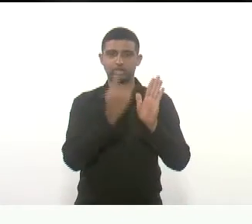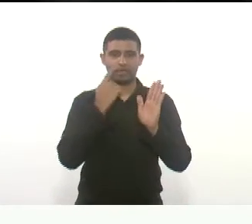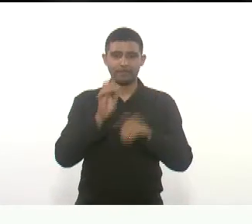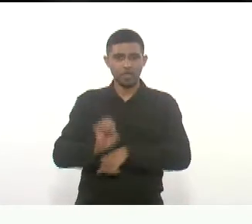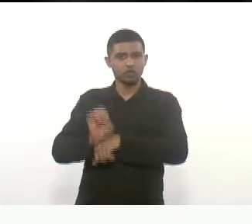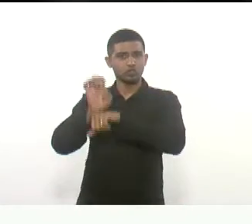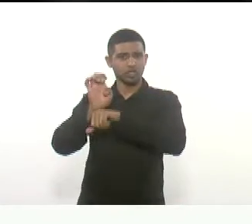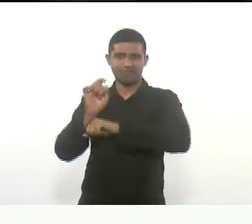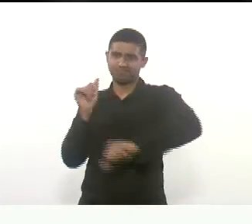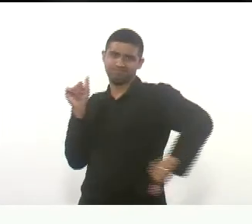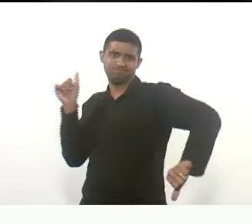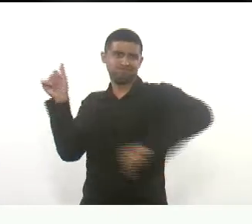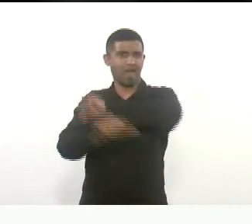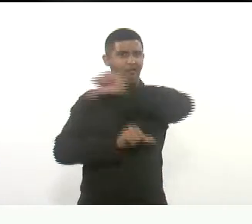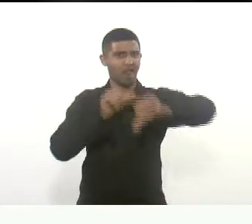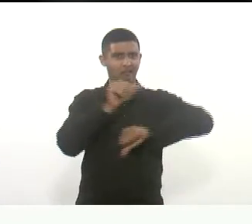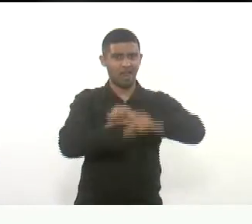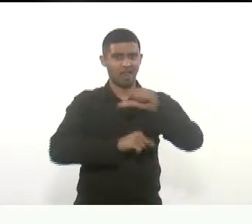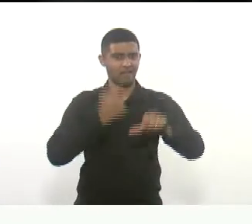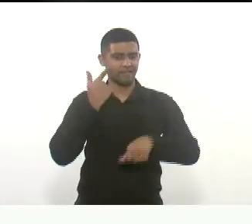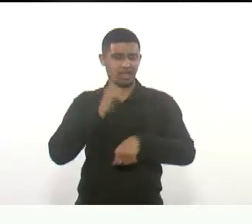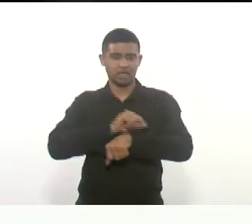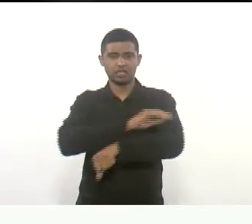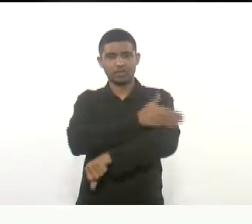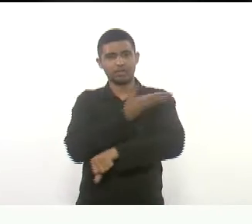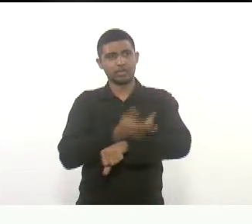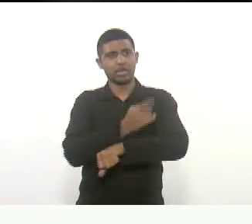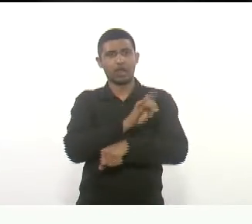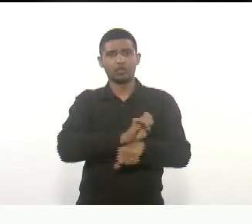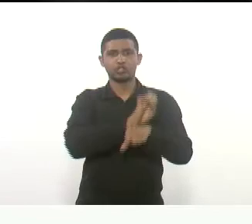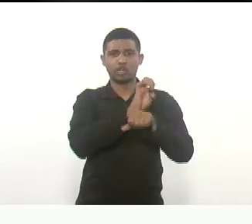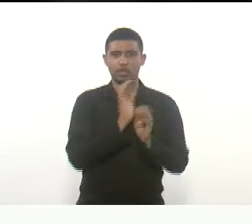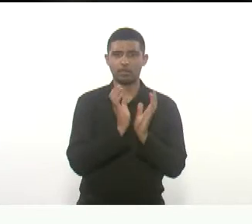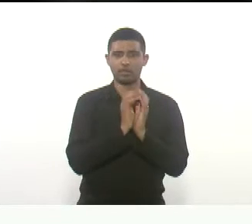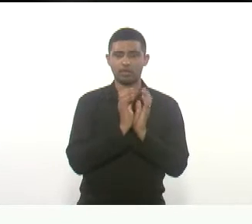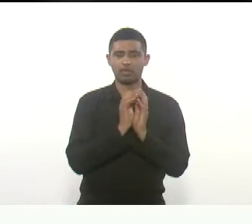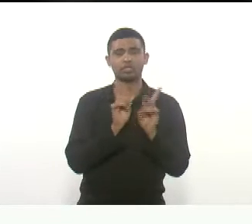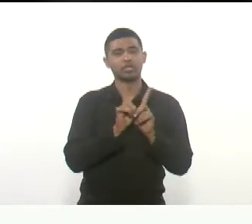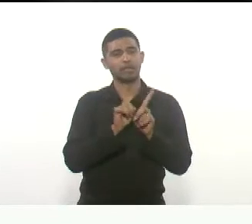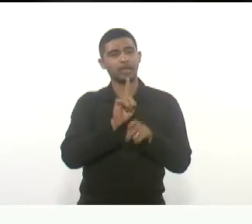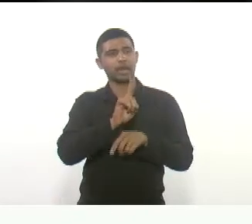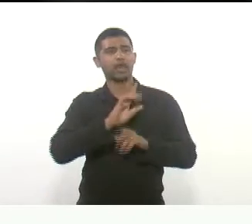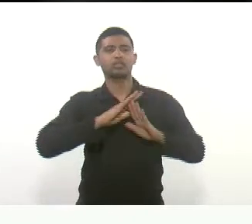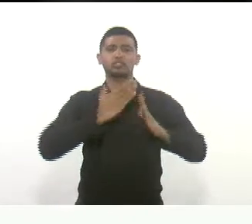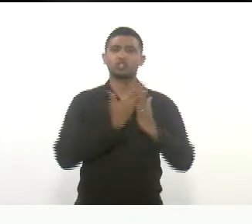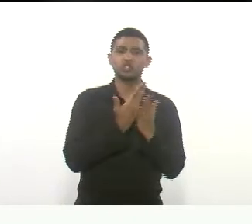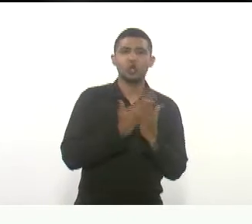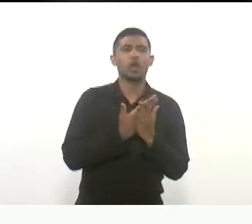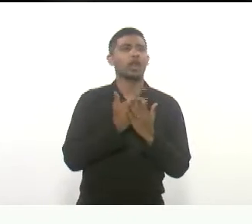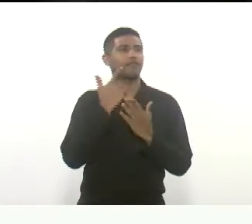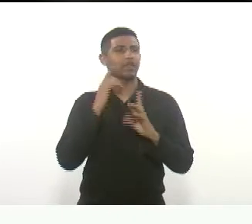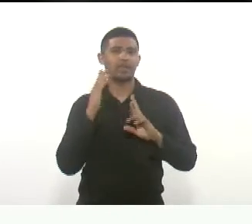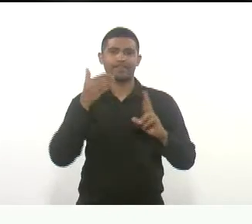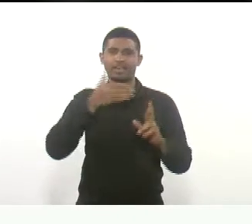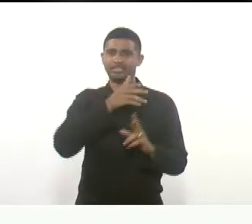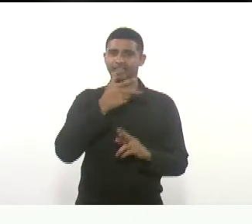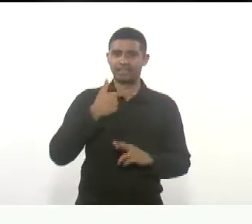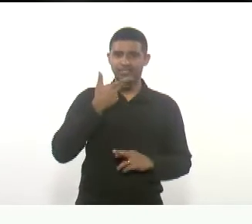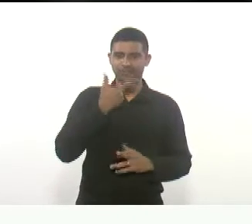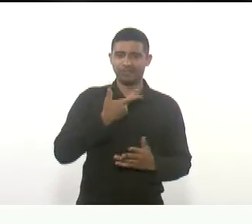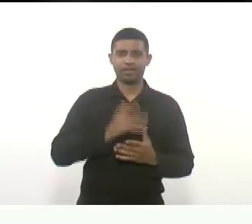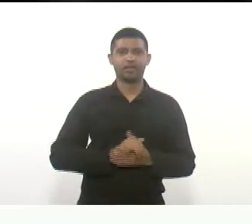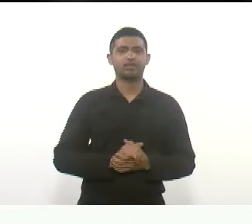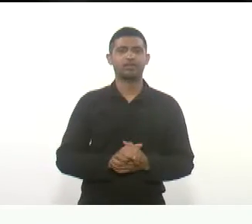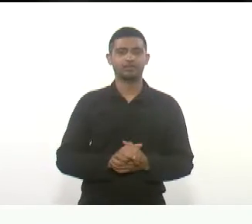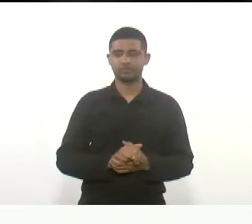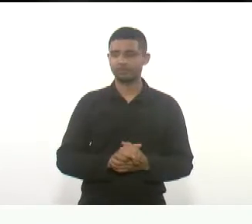grande revolução por meio do tempo integral é Pernambuco, com as escolas de tempo integral, as escolas de referência, como eles chamam, que virou,